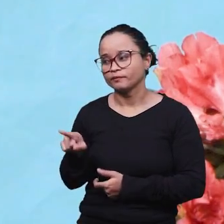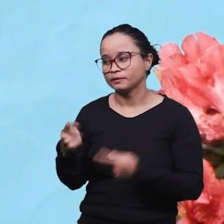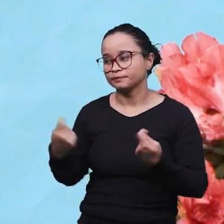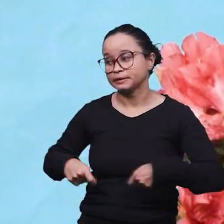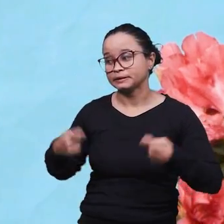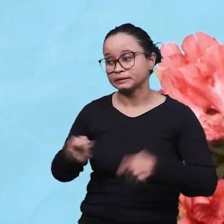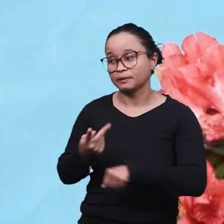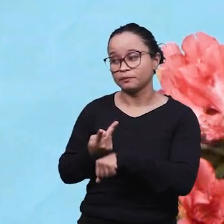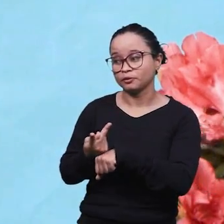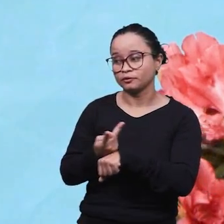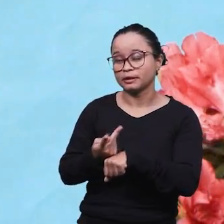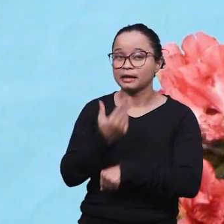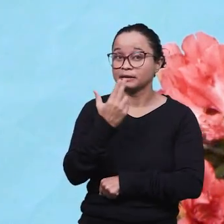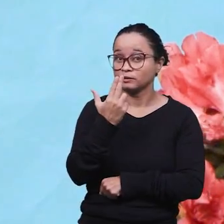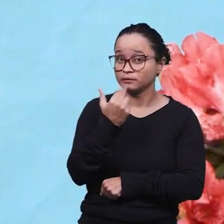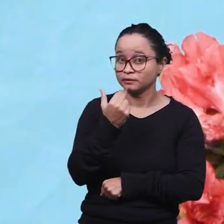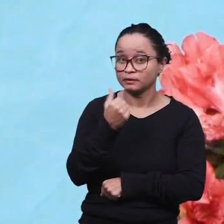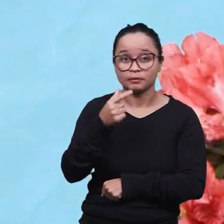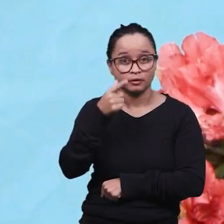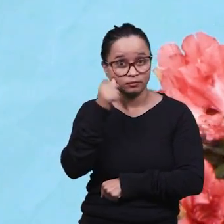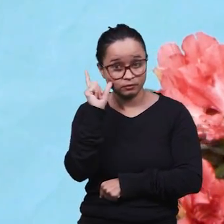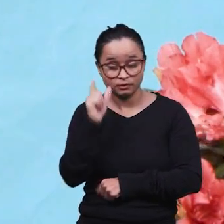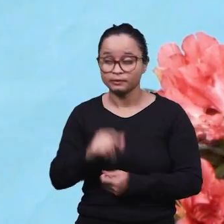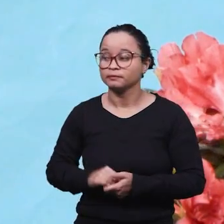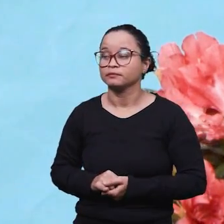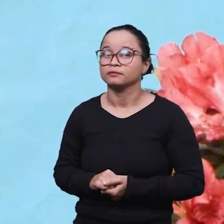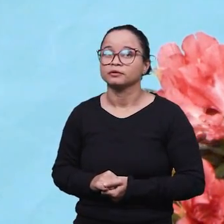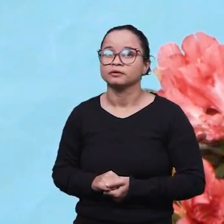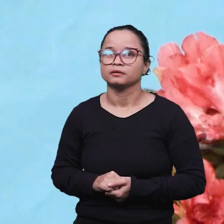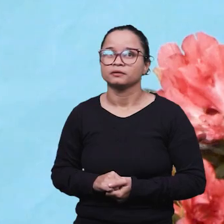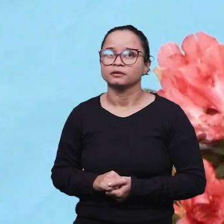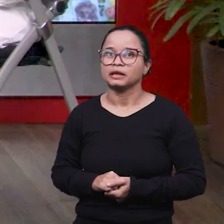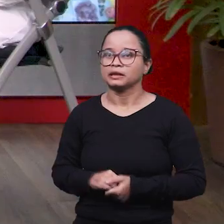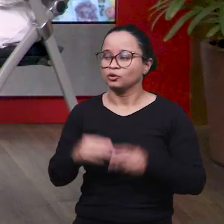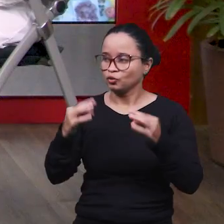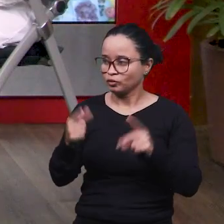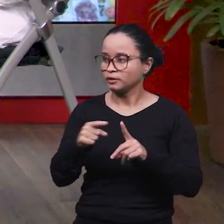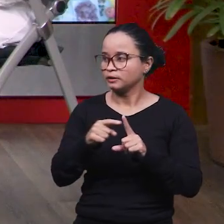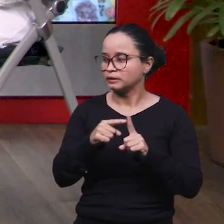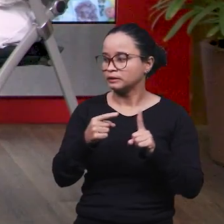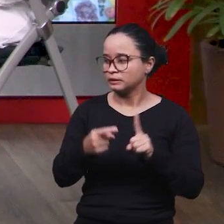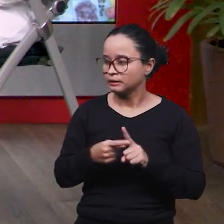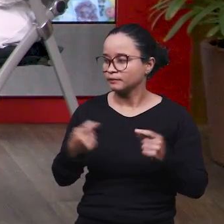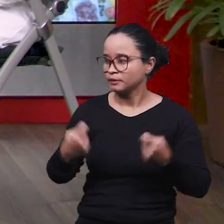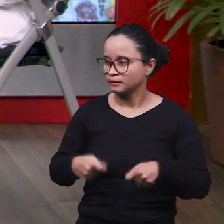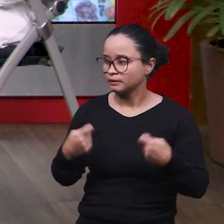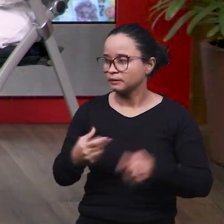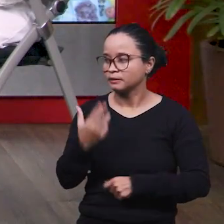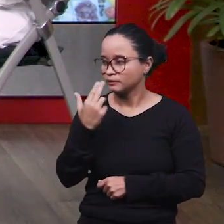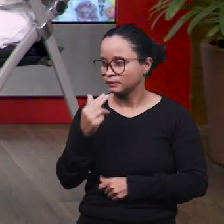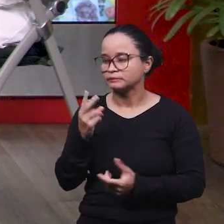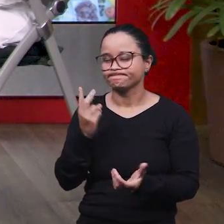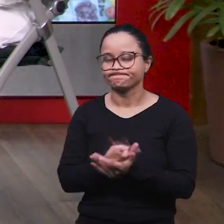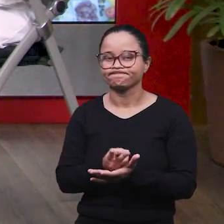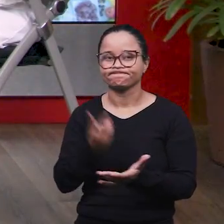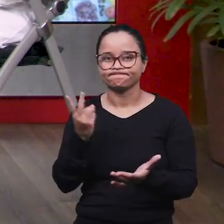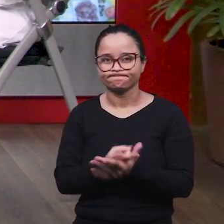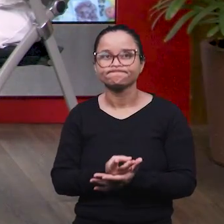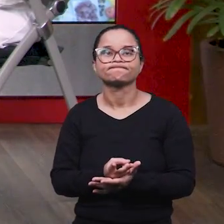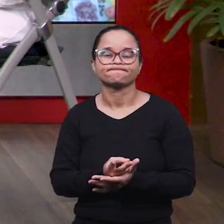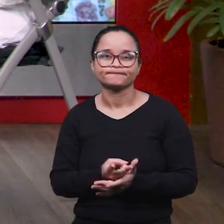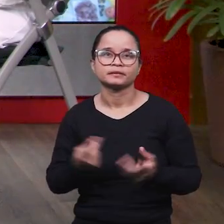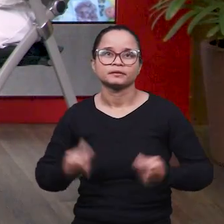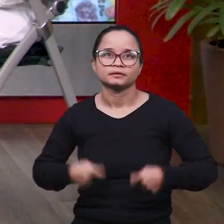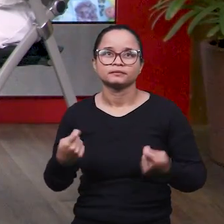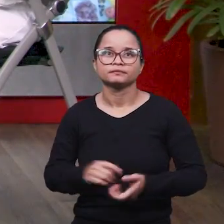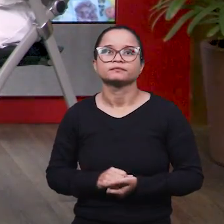precisa procurar uma nutricionista para ontem. O ideal, na verdade, é toda gestante fazer o acompanhamento nutricional sempre, né? Acompanhamento nutricional